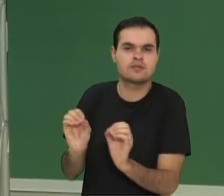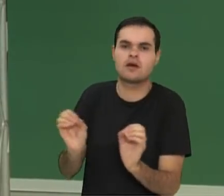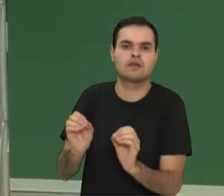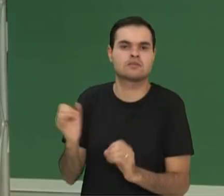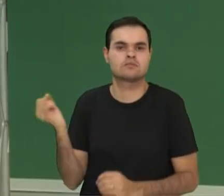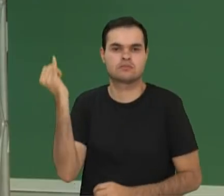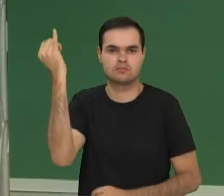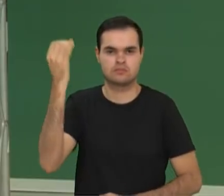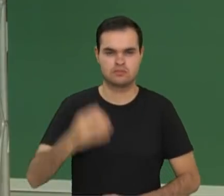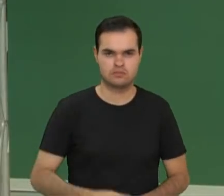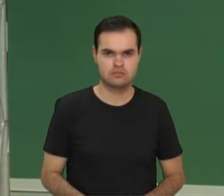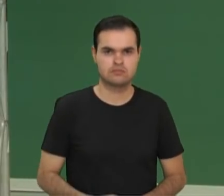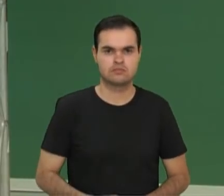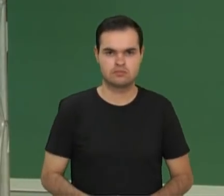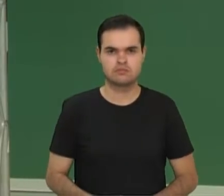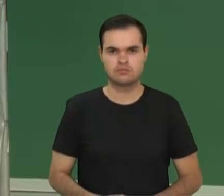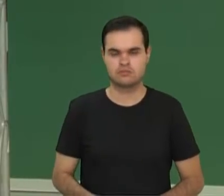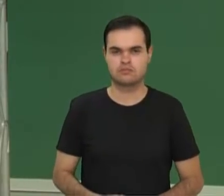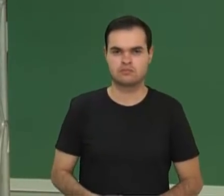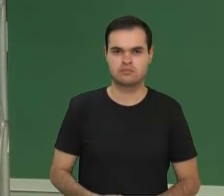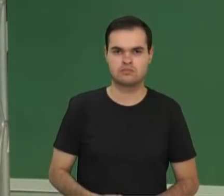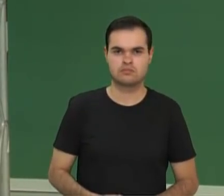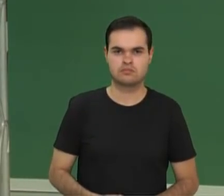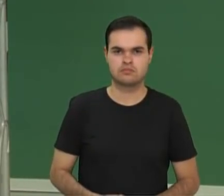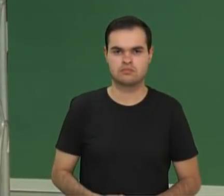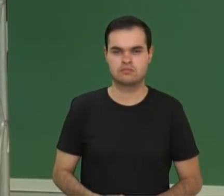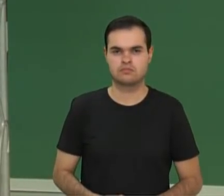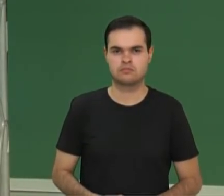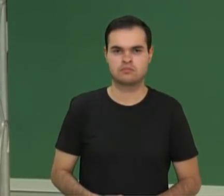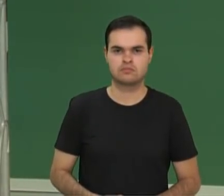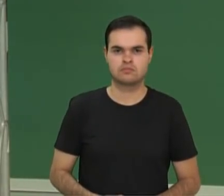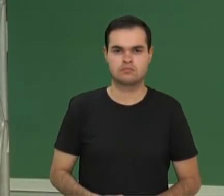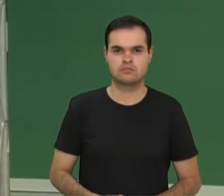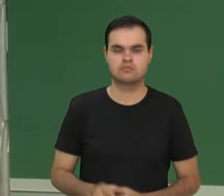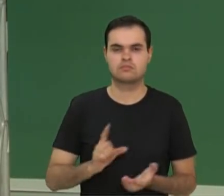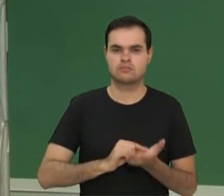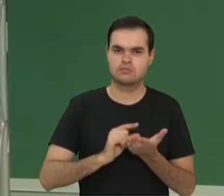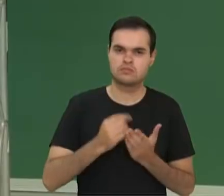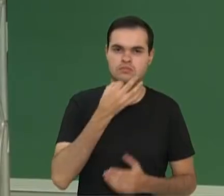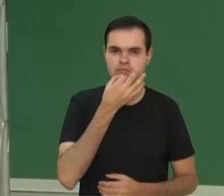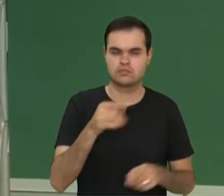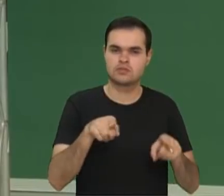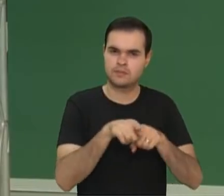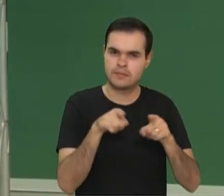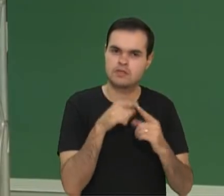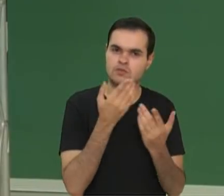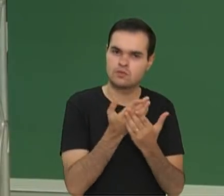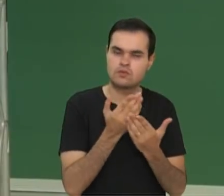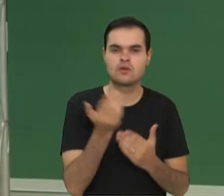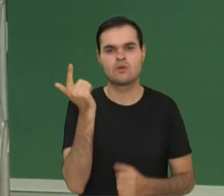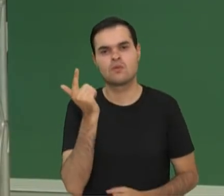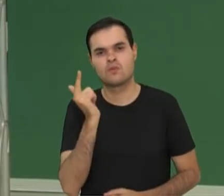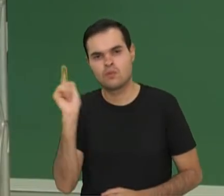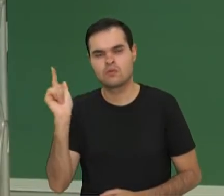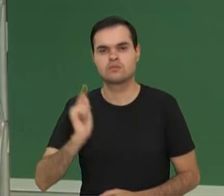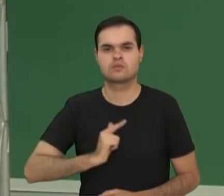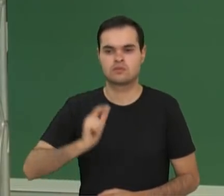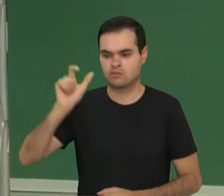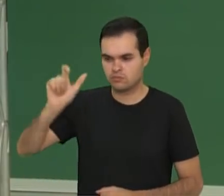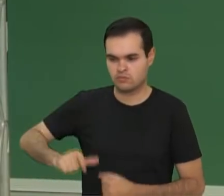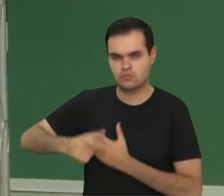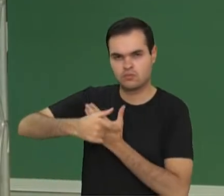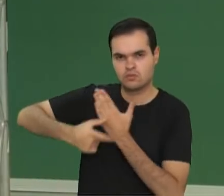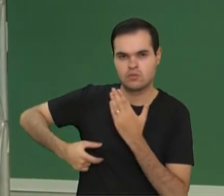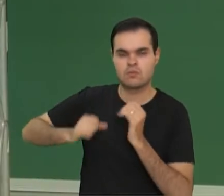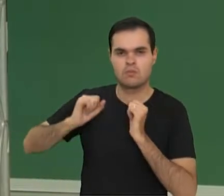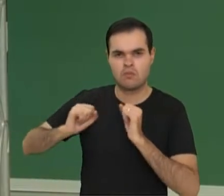certo? O artigo de opinião também que estudamos e outros, o autor também pode